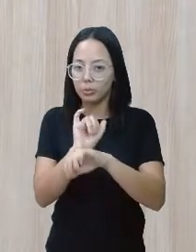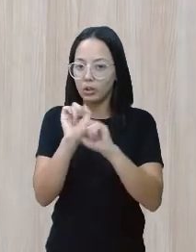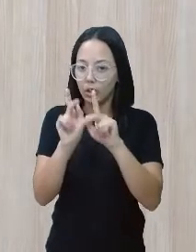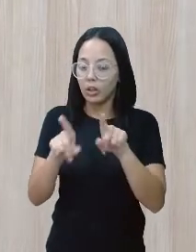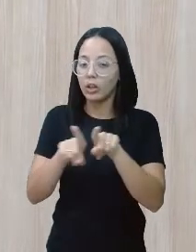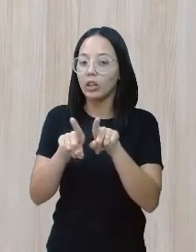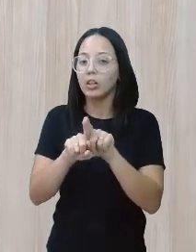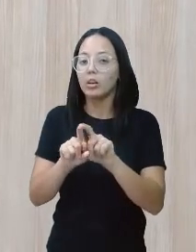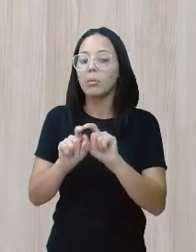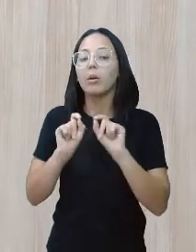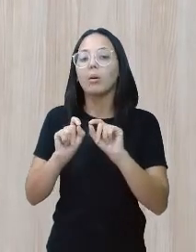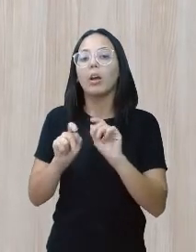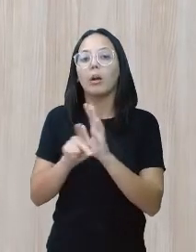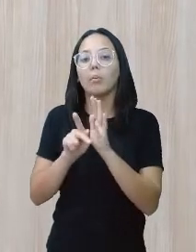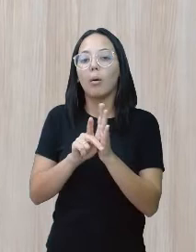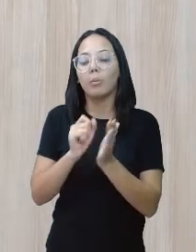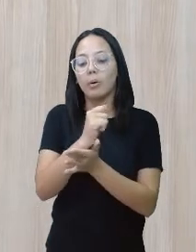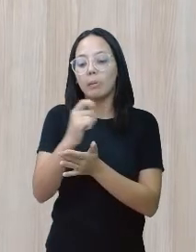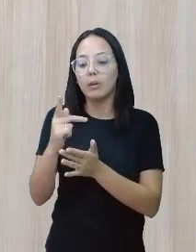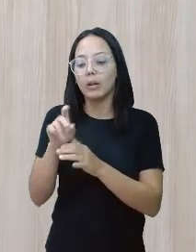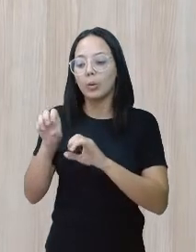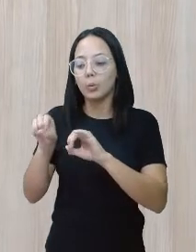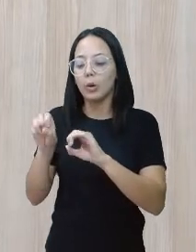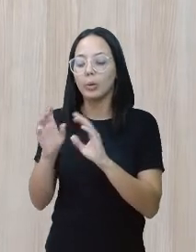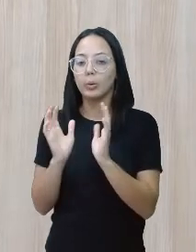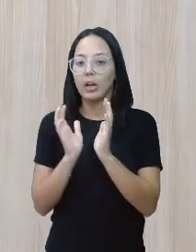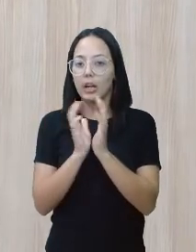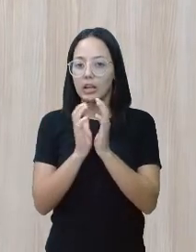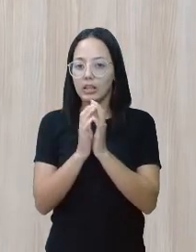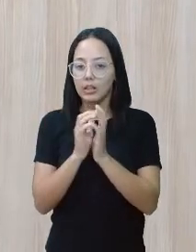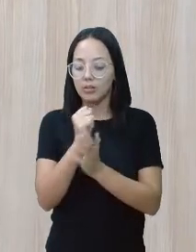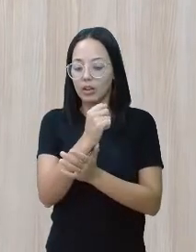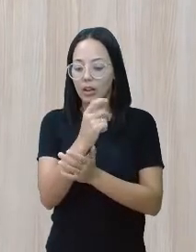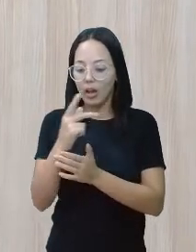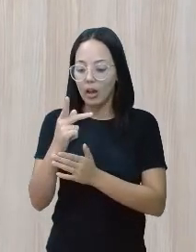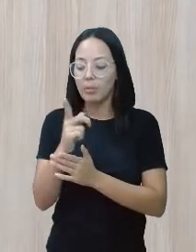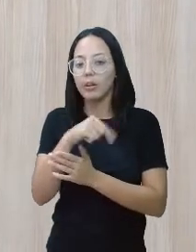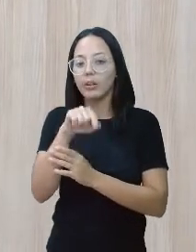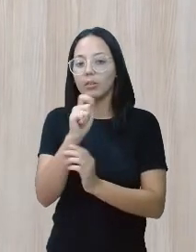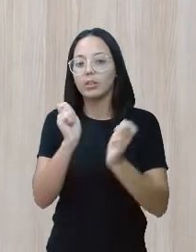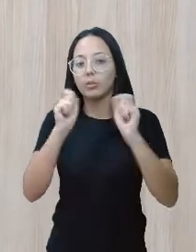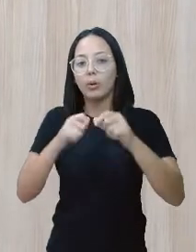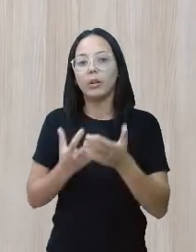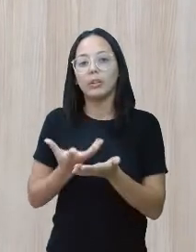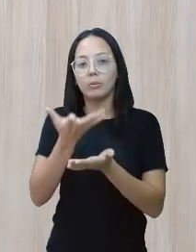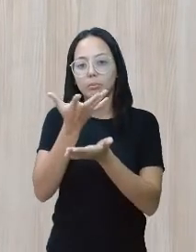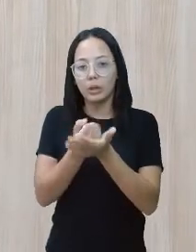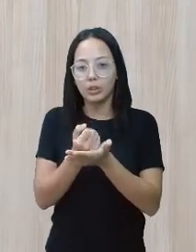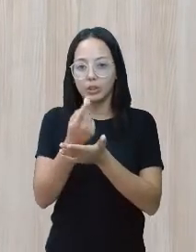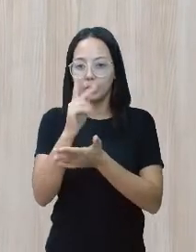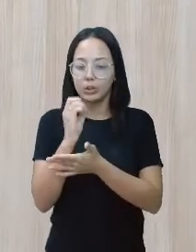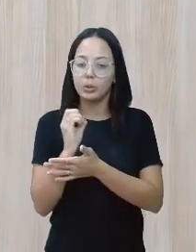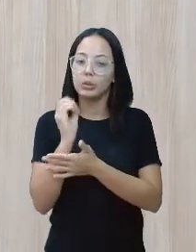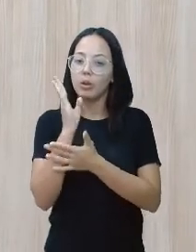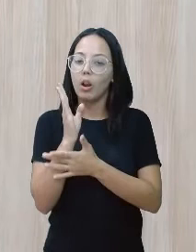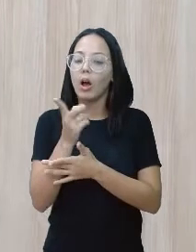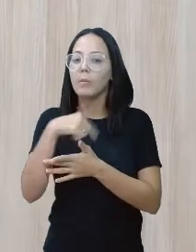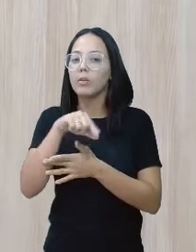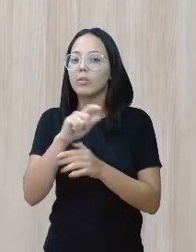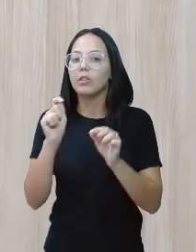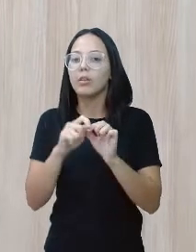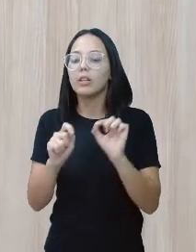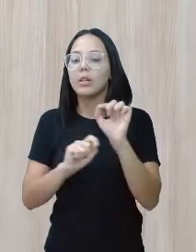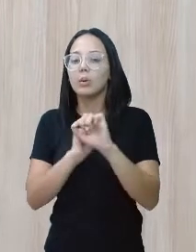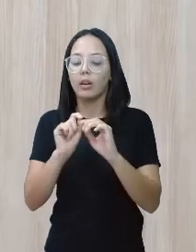e também no nosso app do Educa Recife. App este que você pode baixar no seu celular para fazer